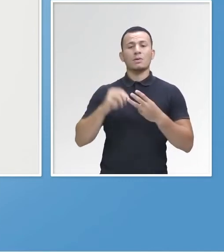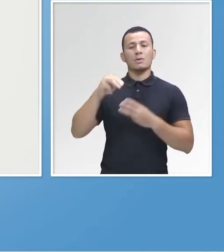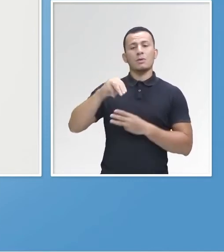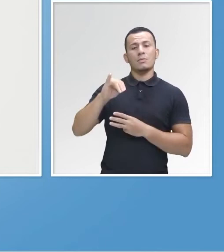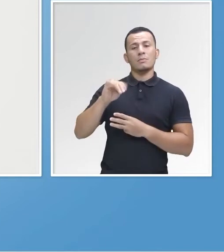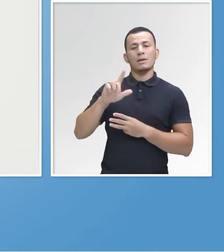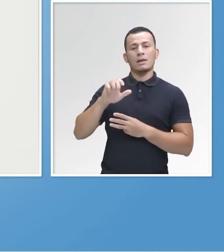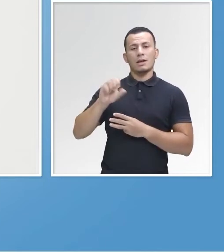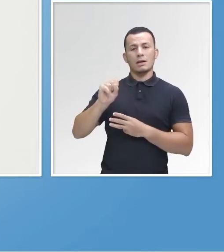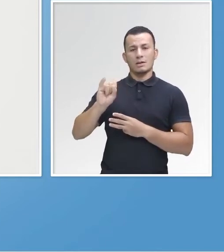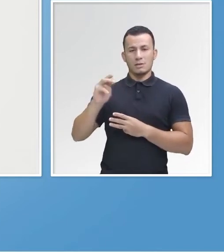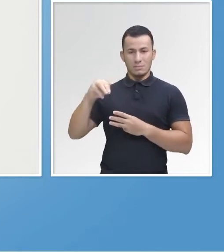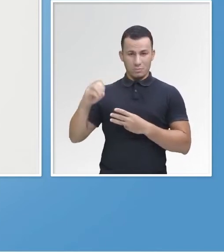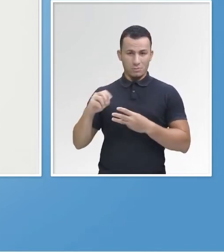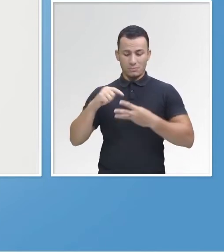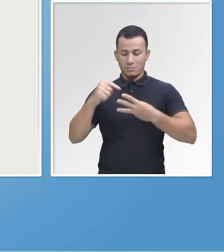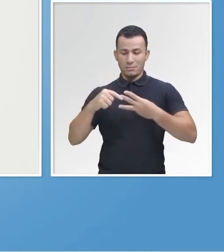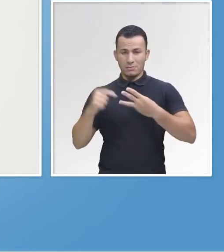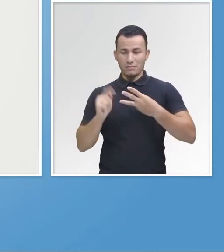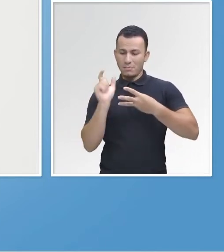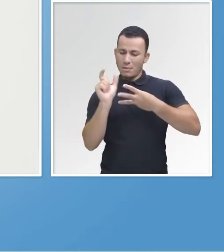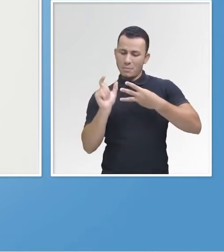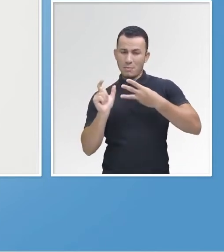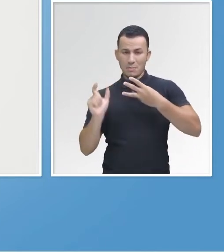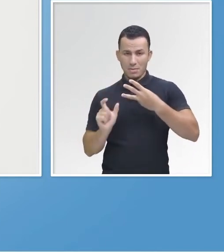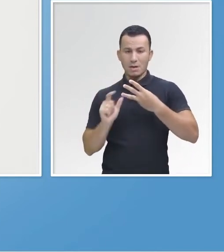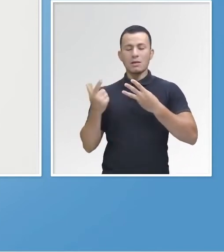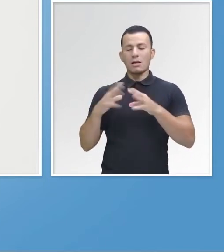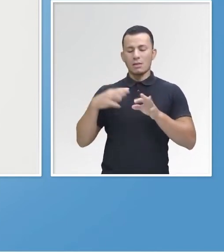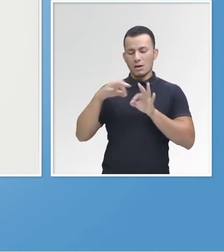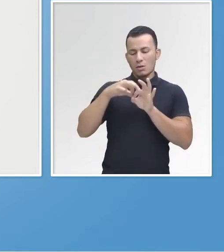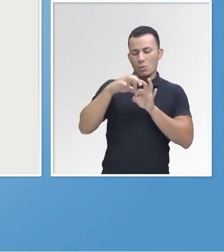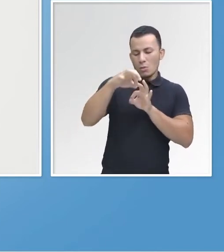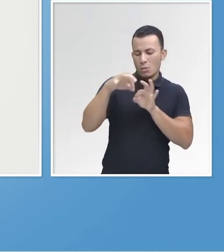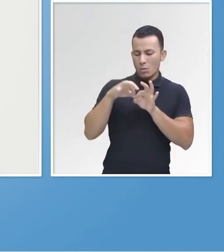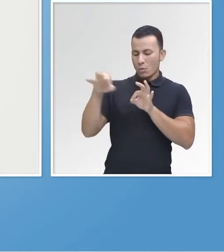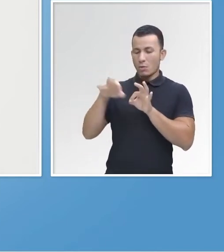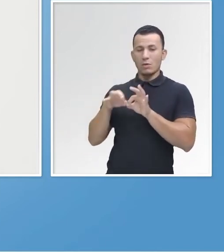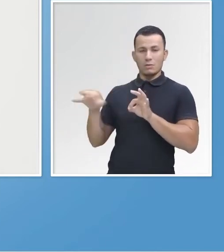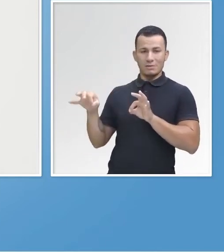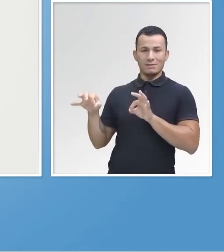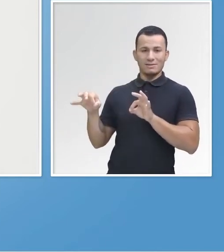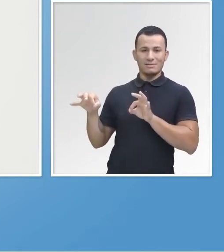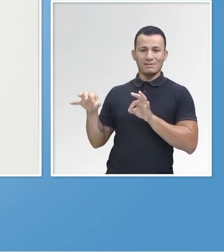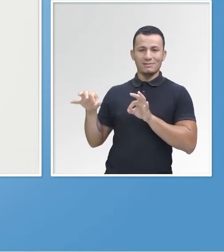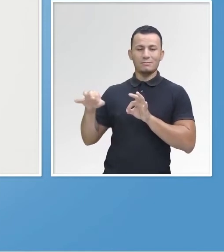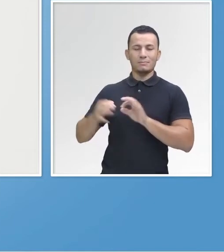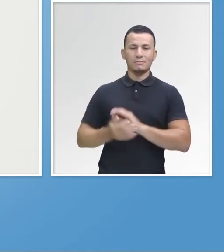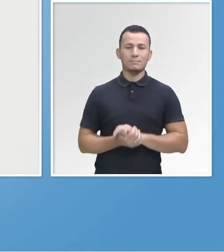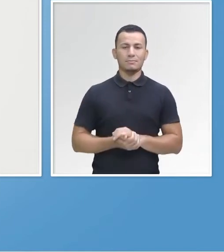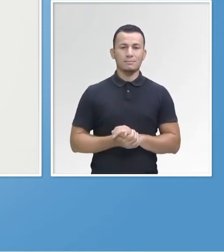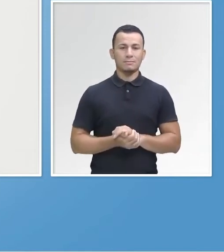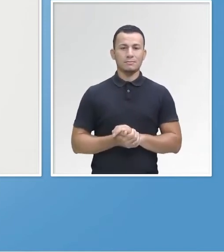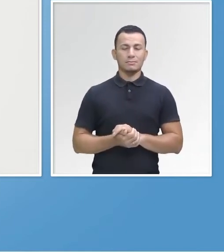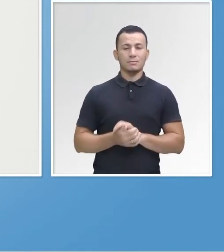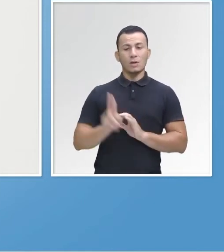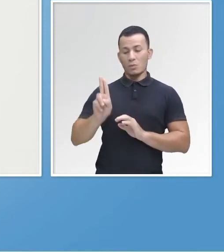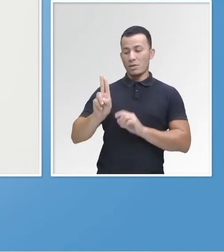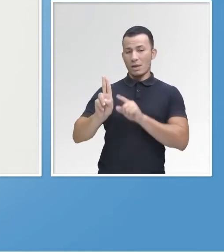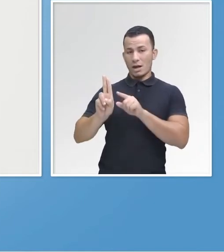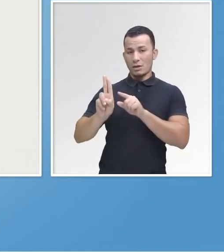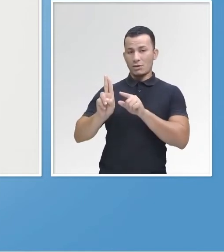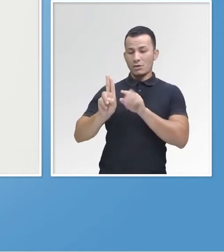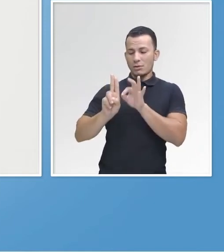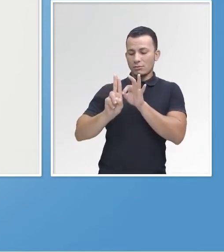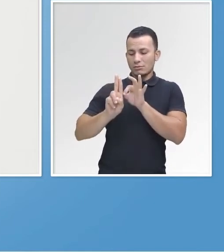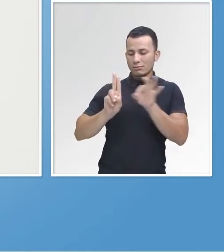respectivamente Então eu peguei aí as unidades de medida de comprimento Tá certo olha essa unidade de medida de